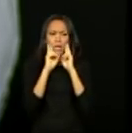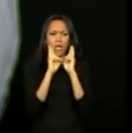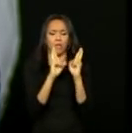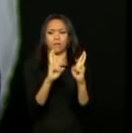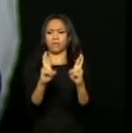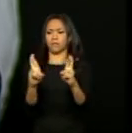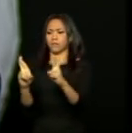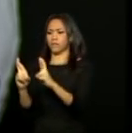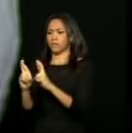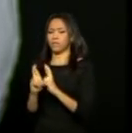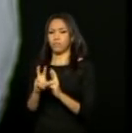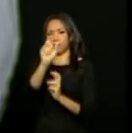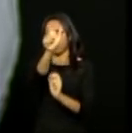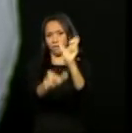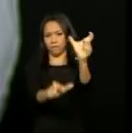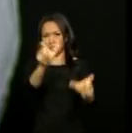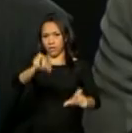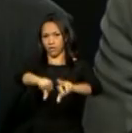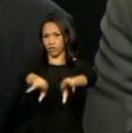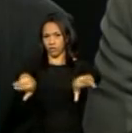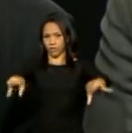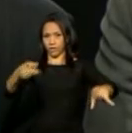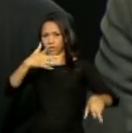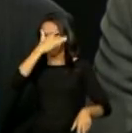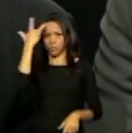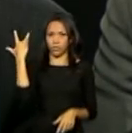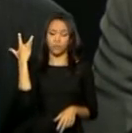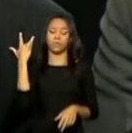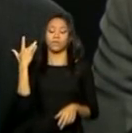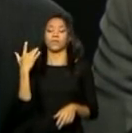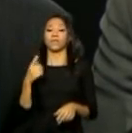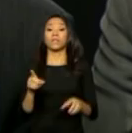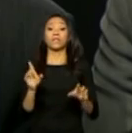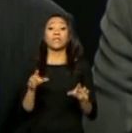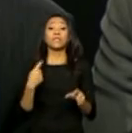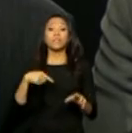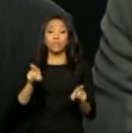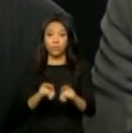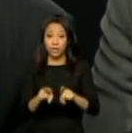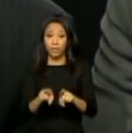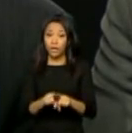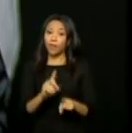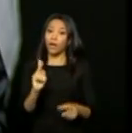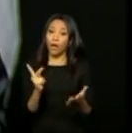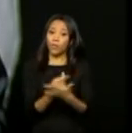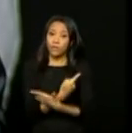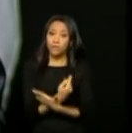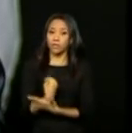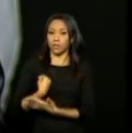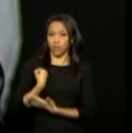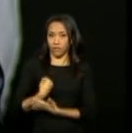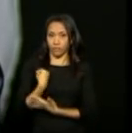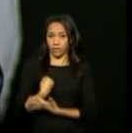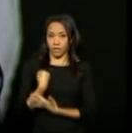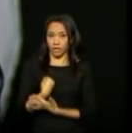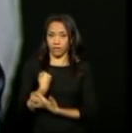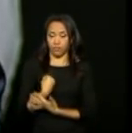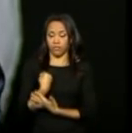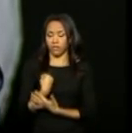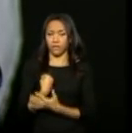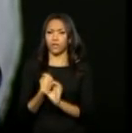às diferenças e singularidades. Presentes não apenas na vida material, mas também na experiência